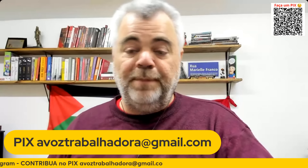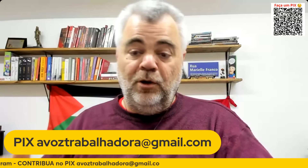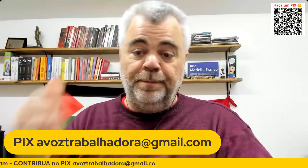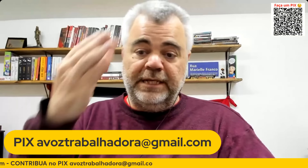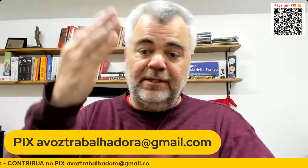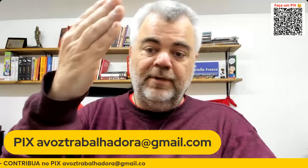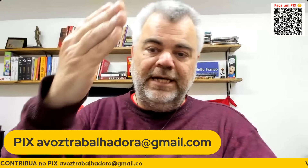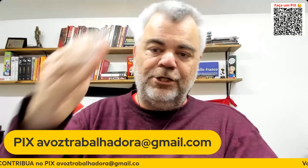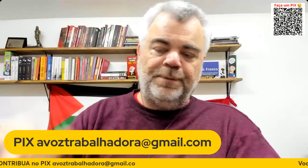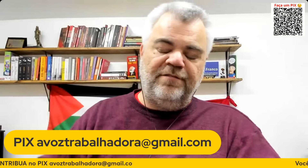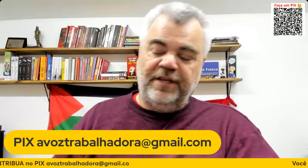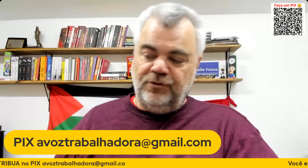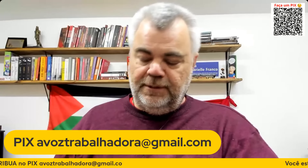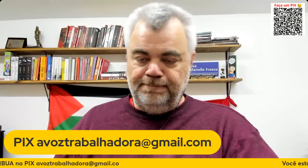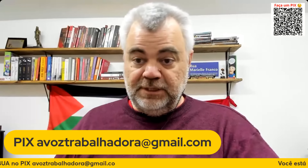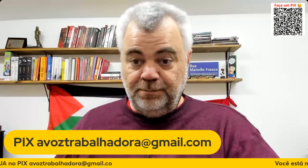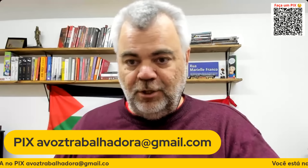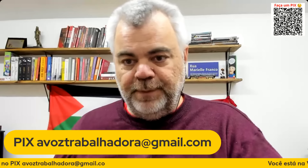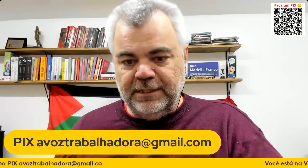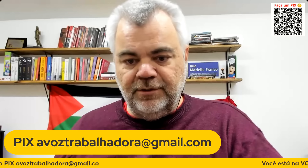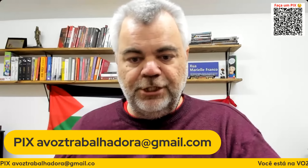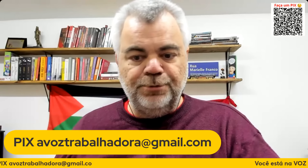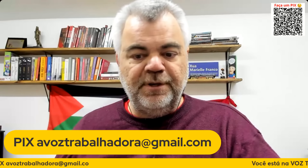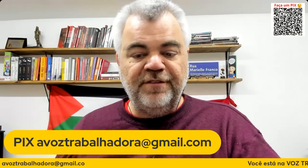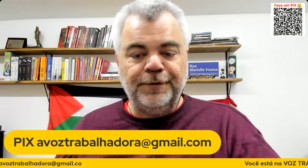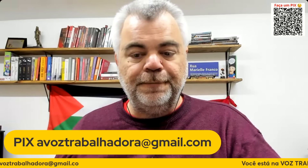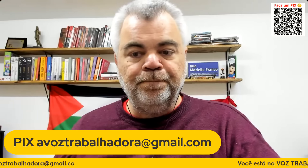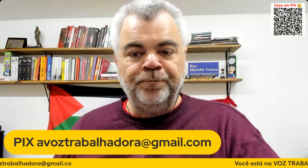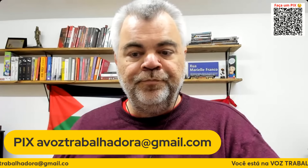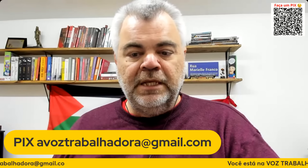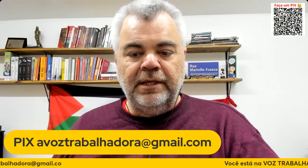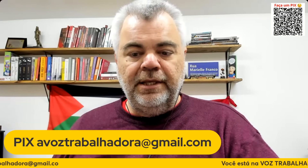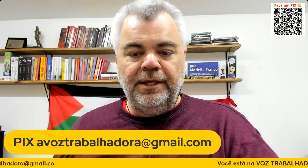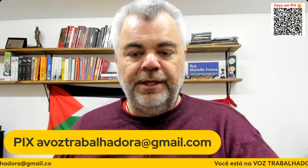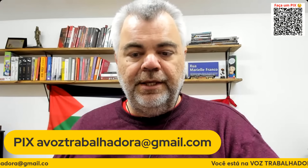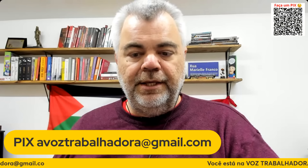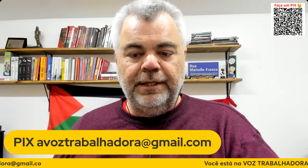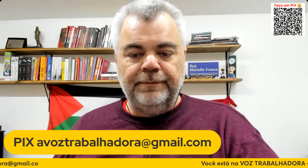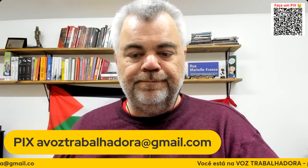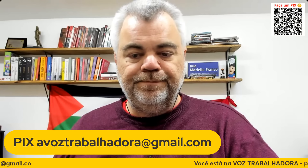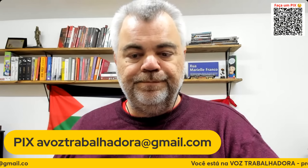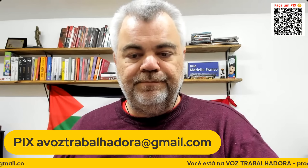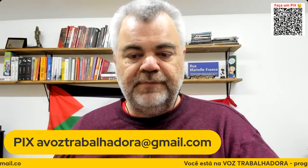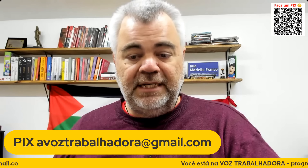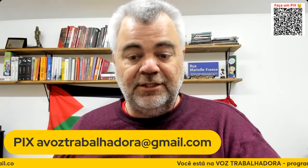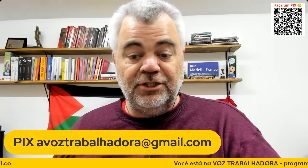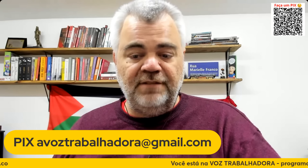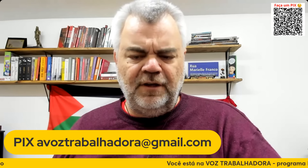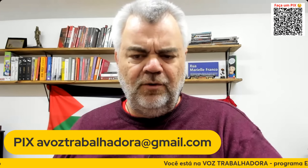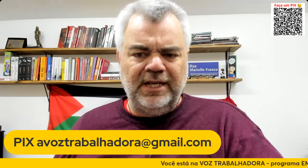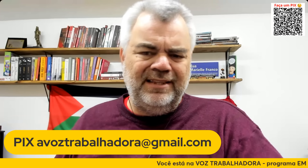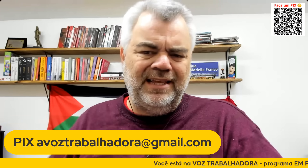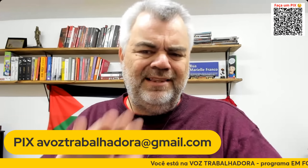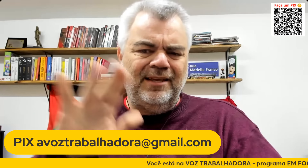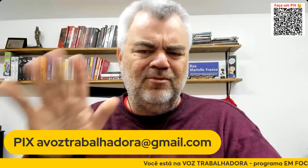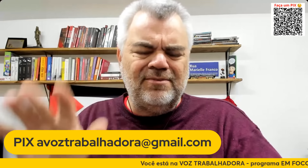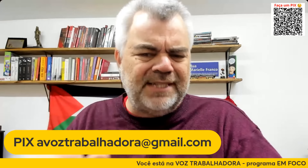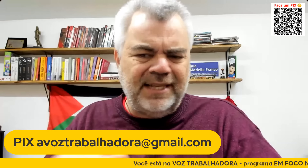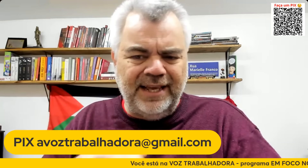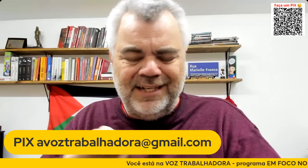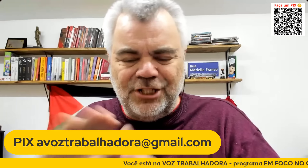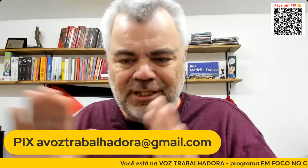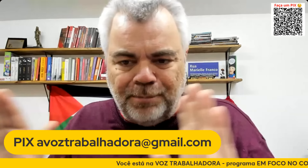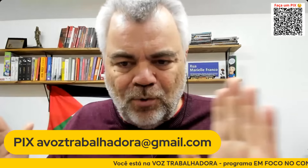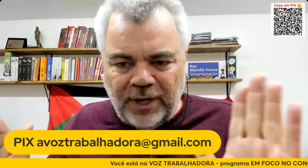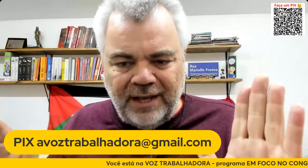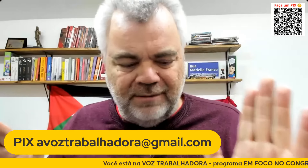bom. São Paulo perdeu um grande prefeito, hein? São Paulo perdeu um grande prefeito. E interessante que ele falou ali, né? Tem uns